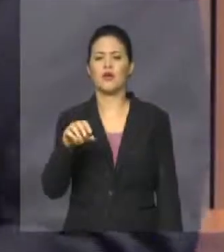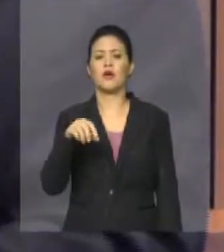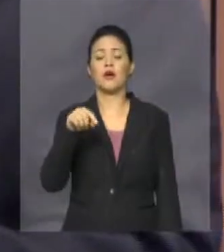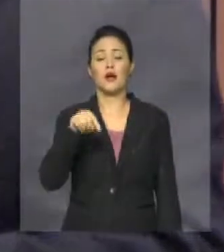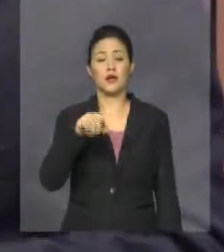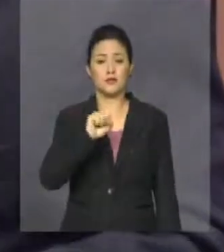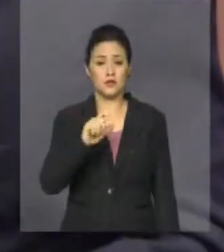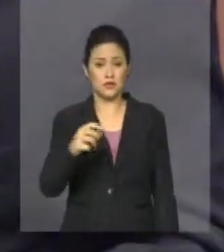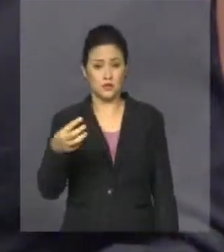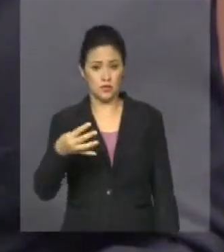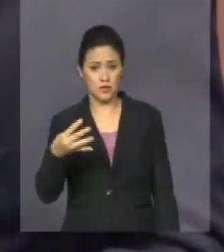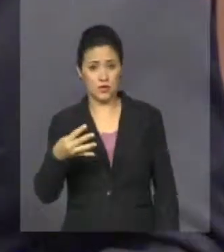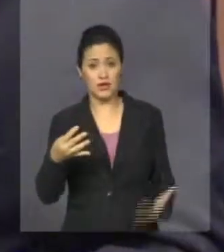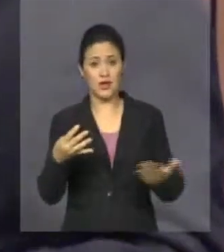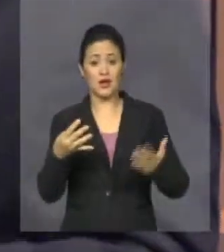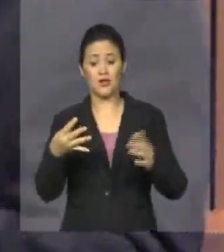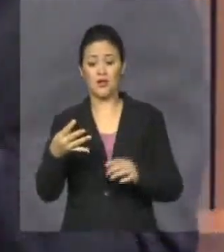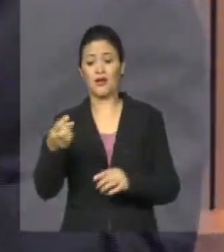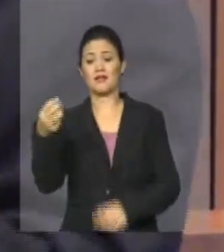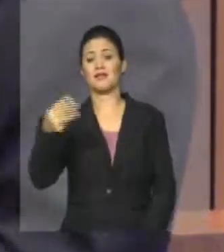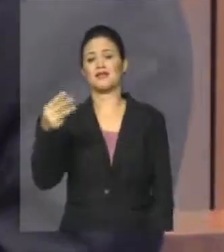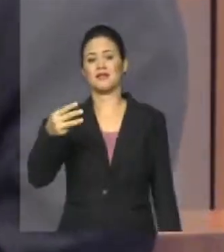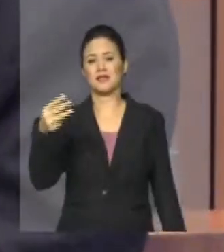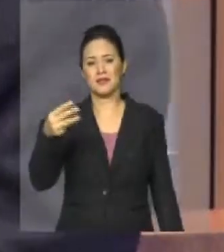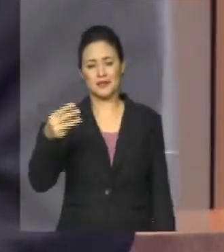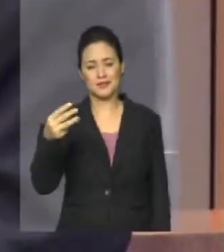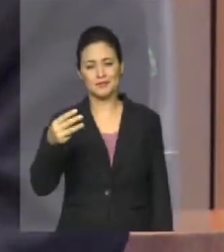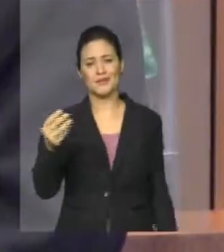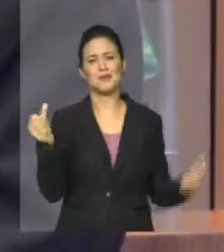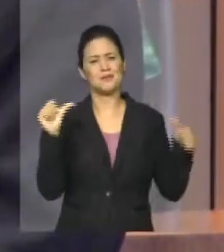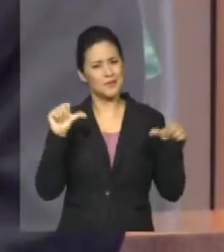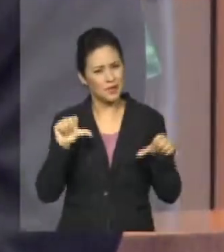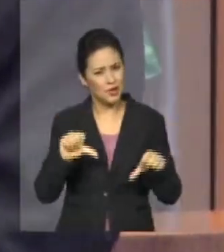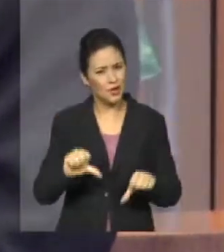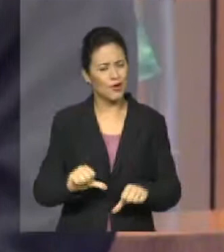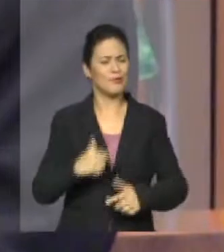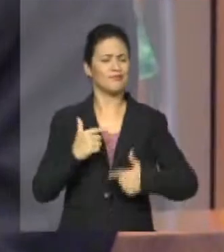Então, hoje, nós fizemos uma retrospectiva,